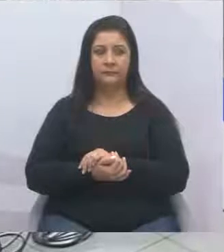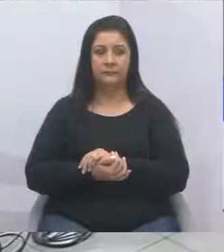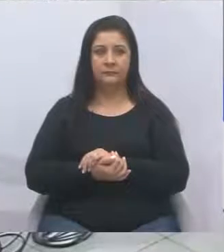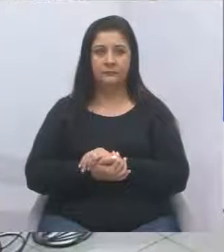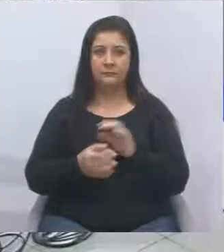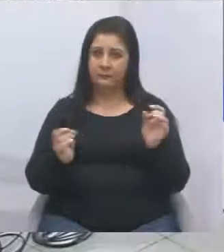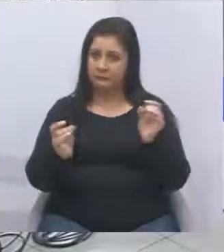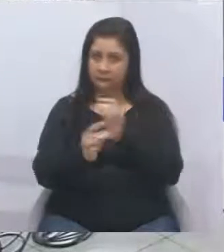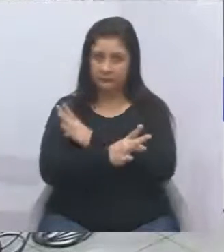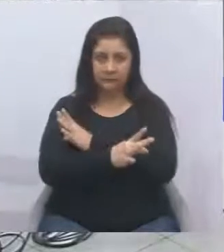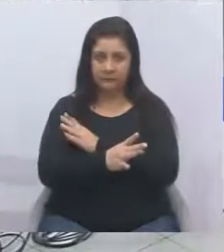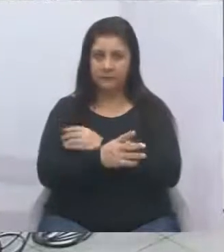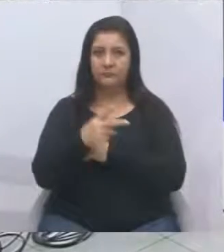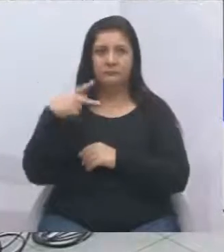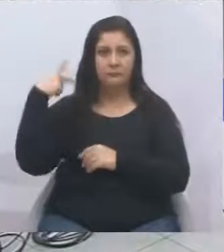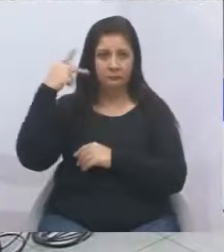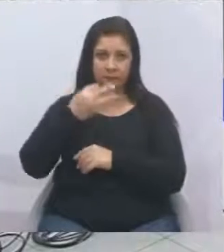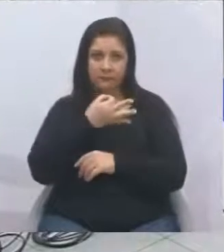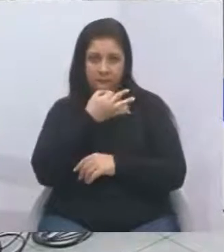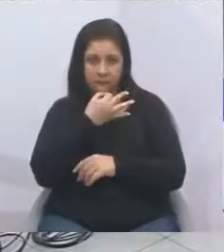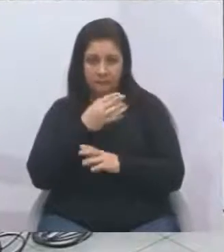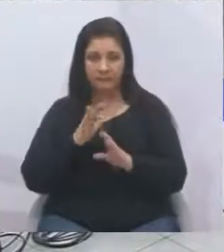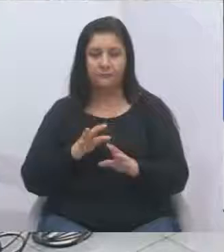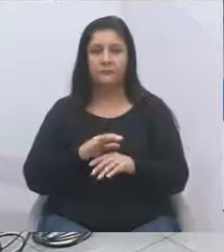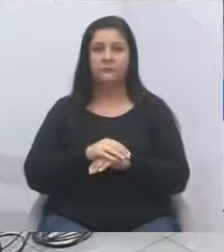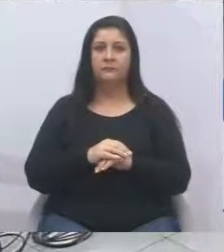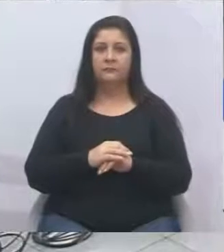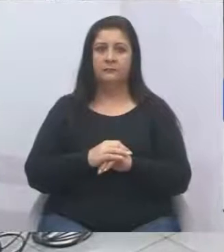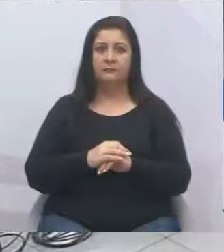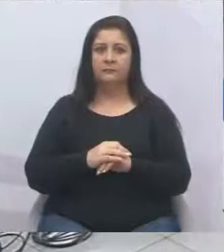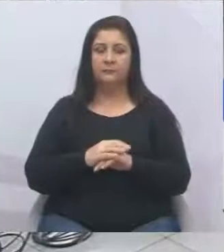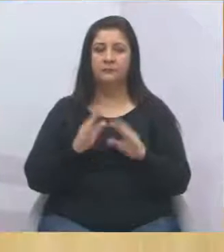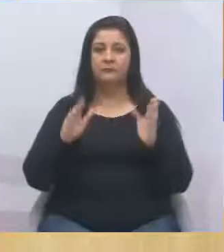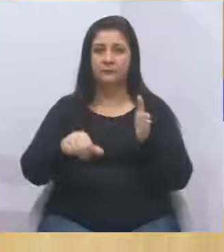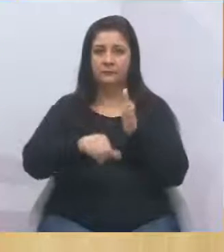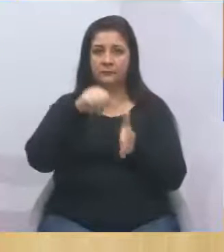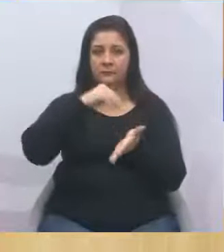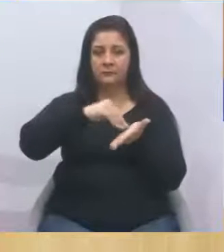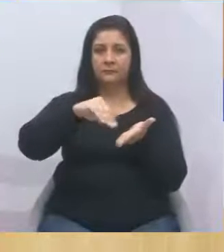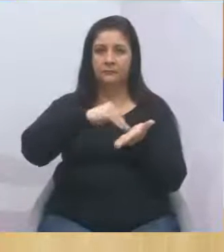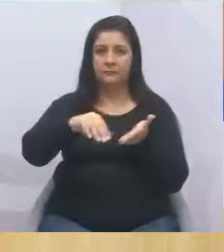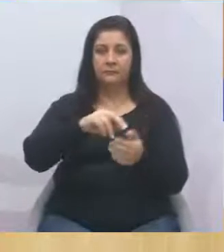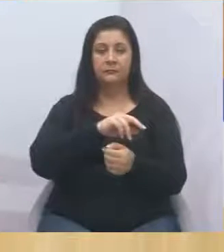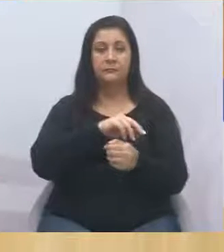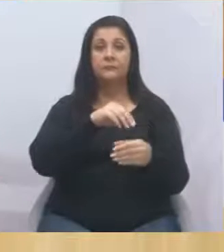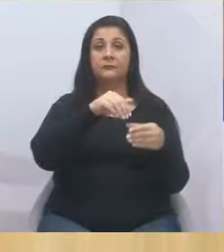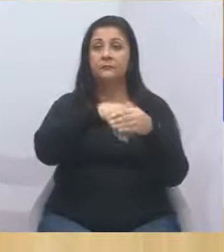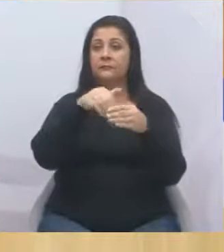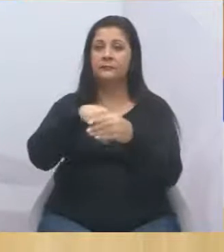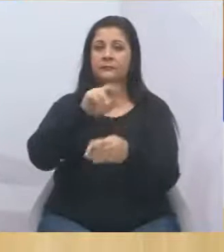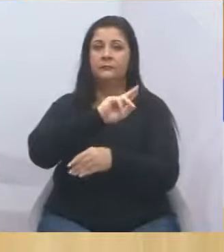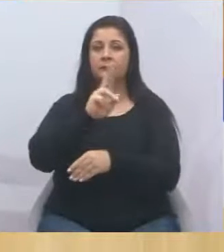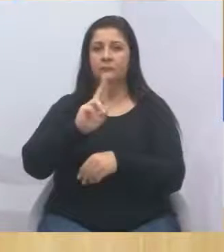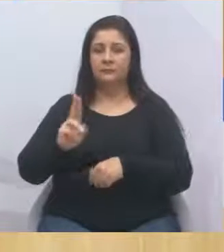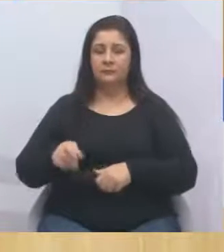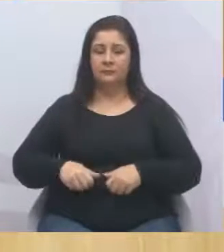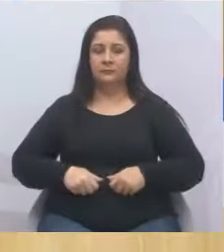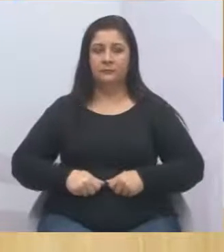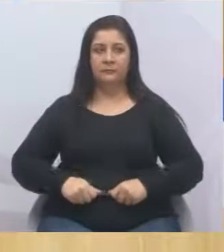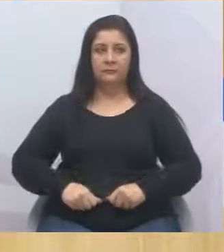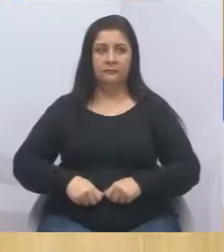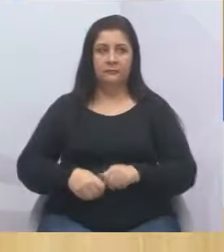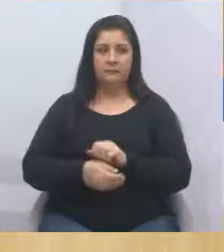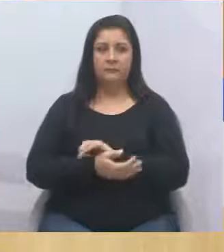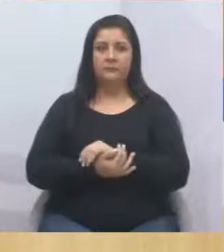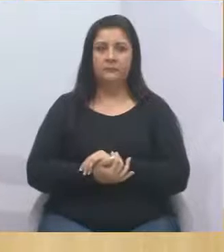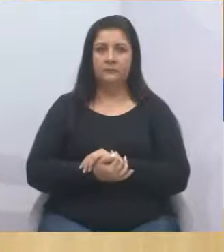Não havendo mais nenhum vereador desejando discutir a matéria, peço ao primeiro secretário que proceda à votação nominal